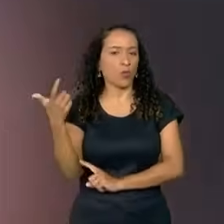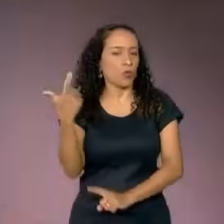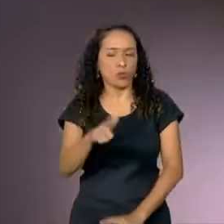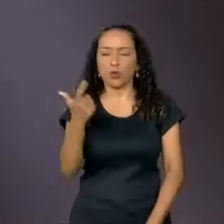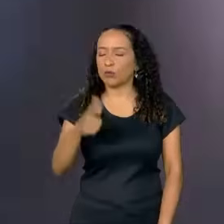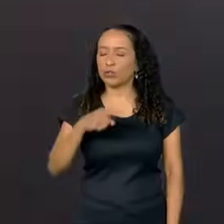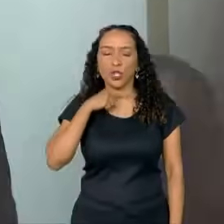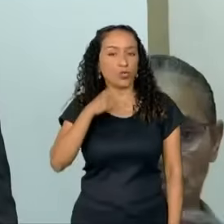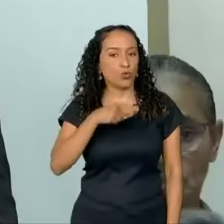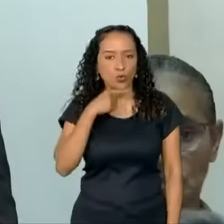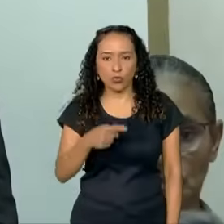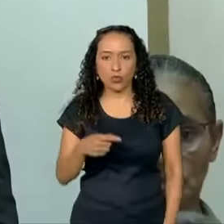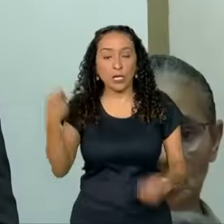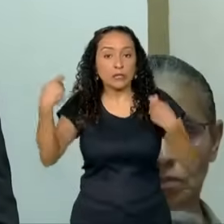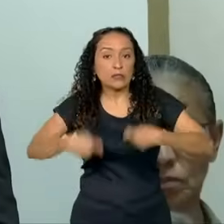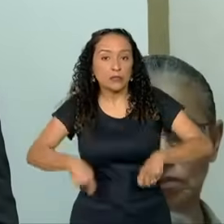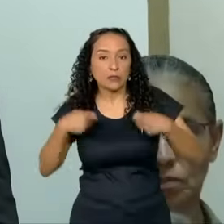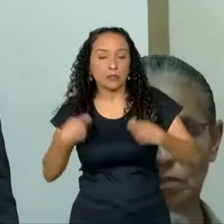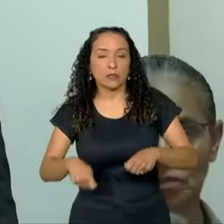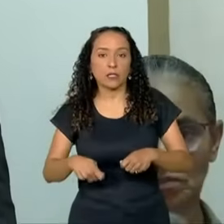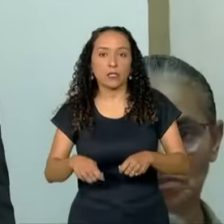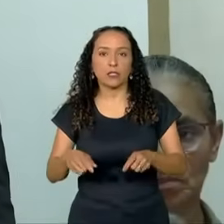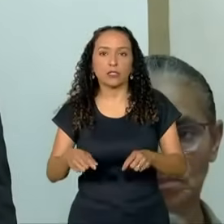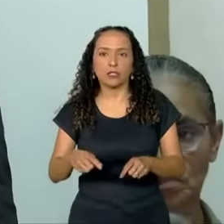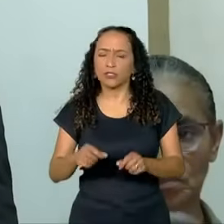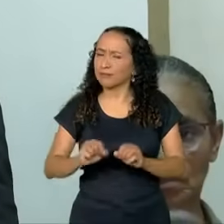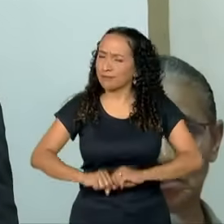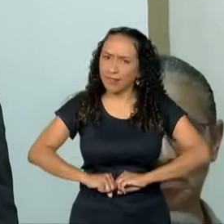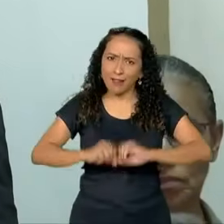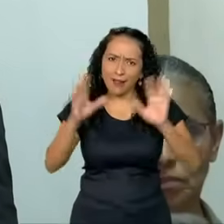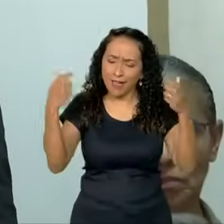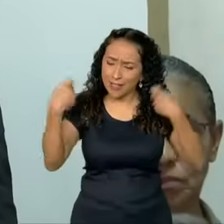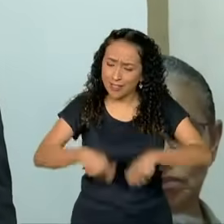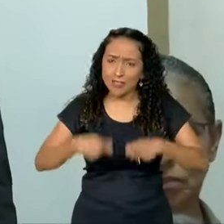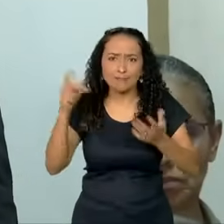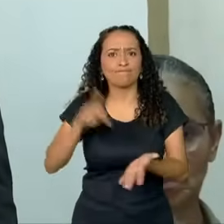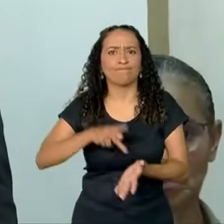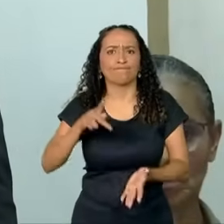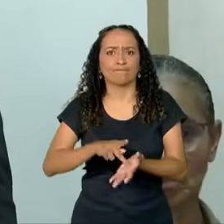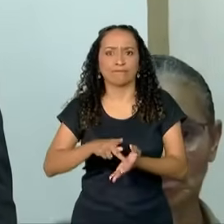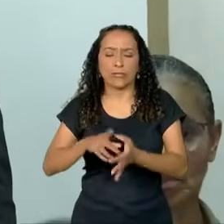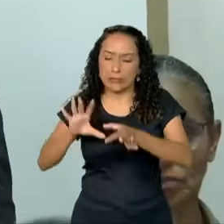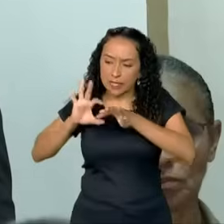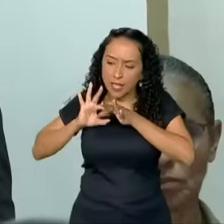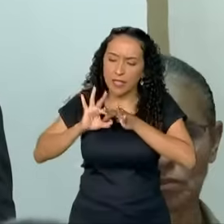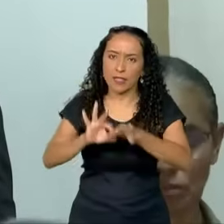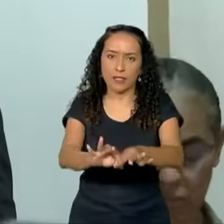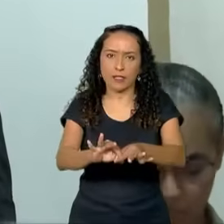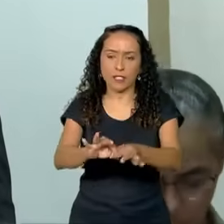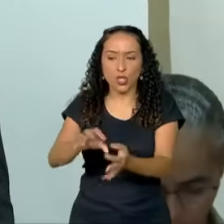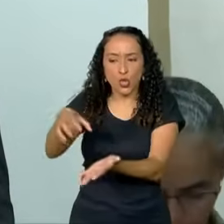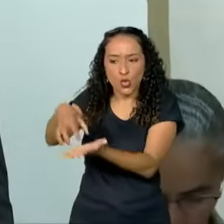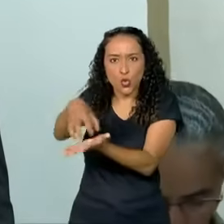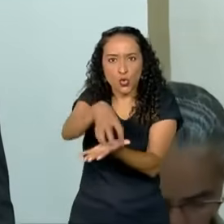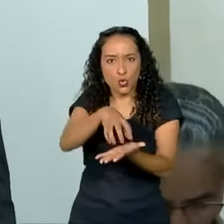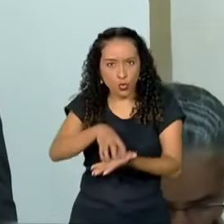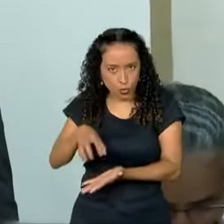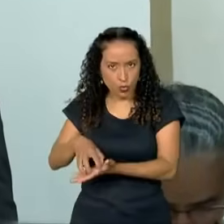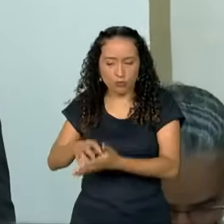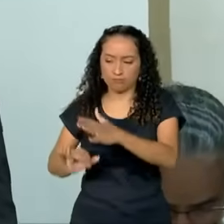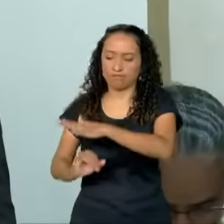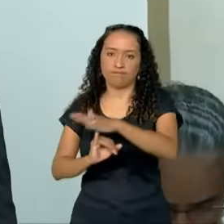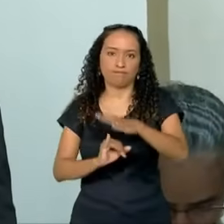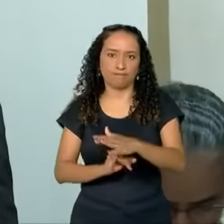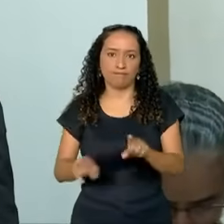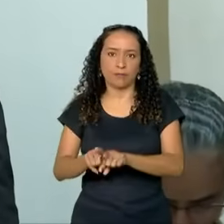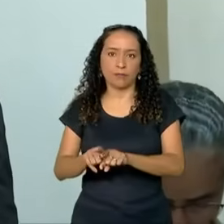da necessidade imprescindível mesmo de integração entre instituições,